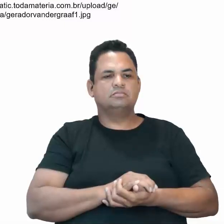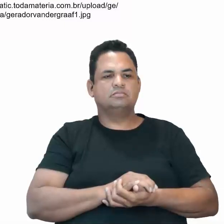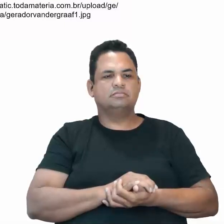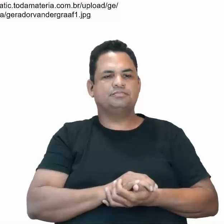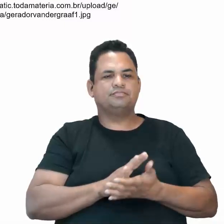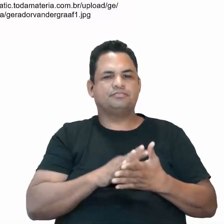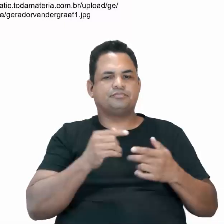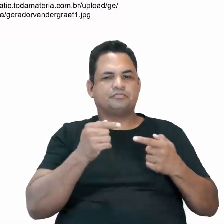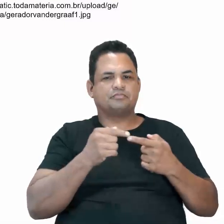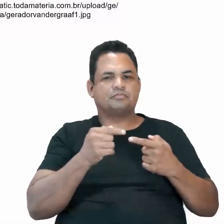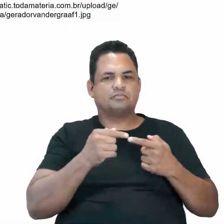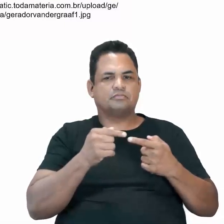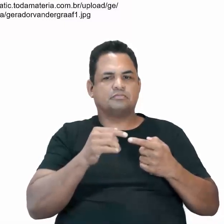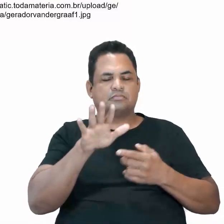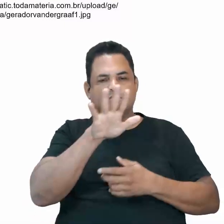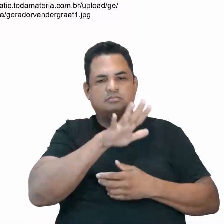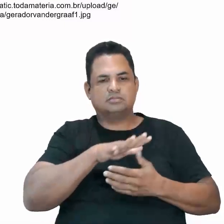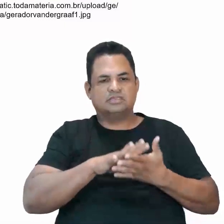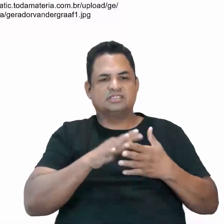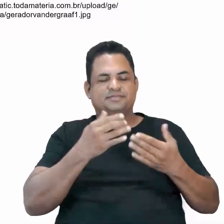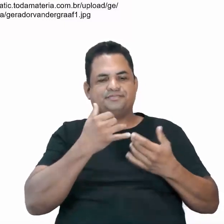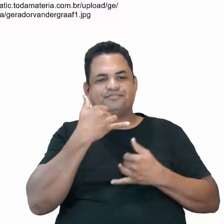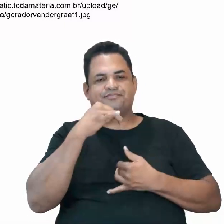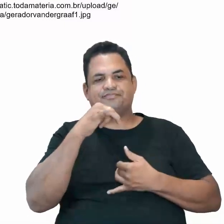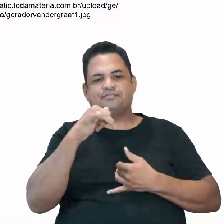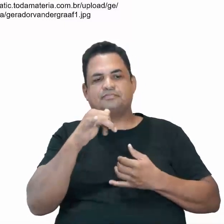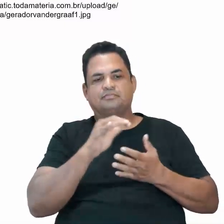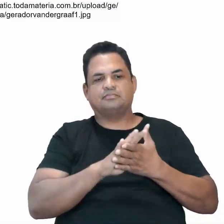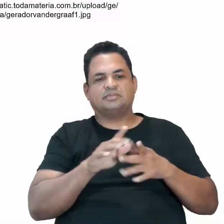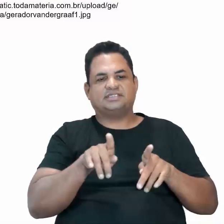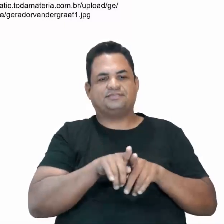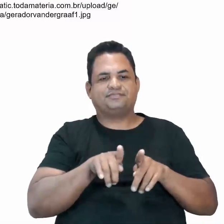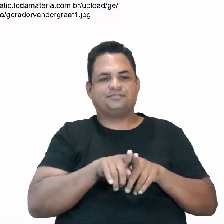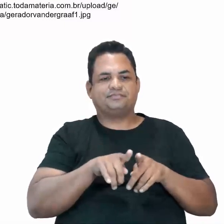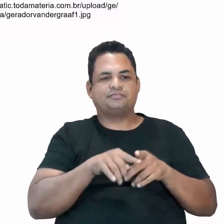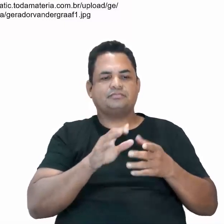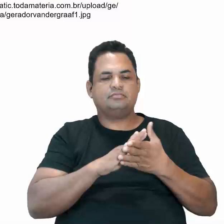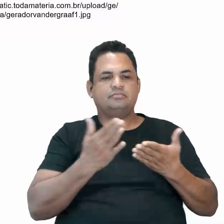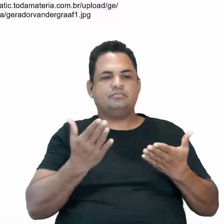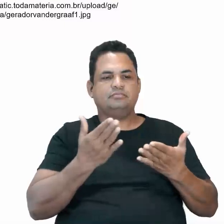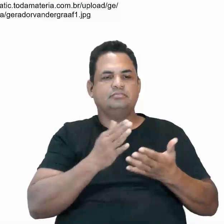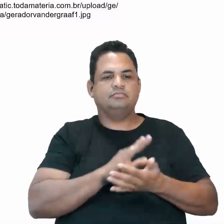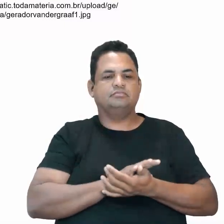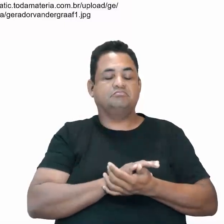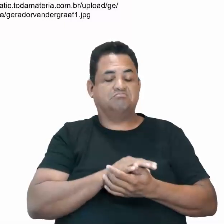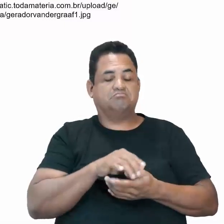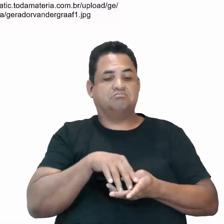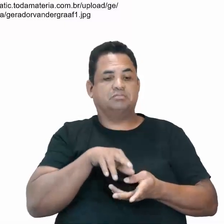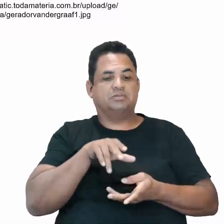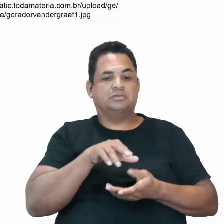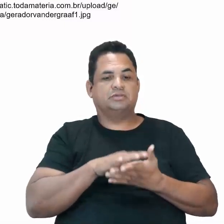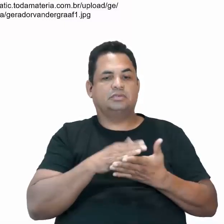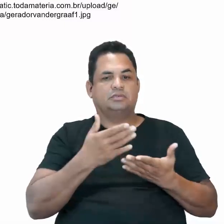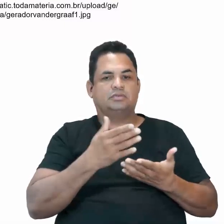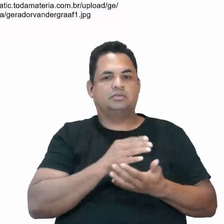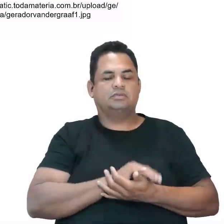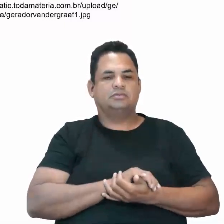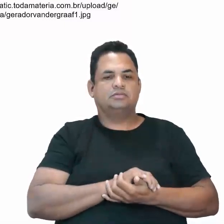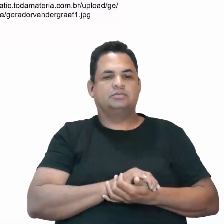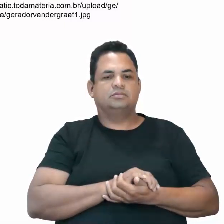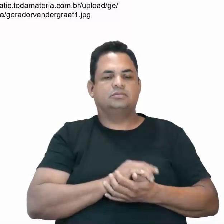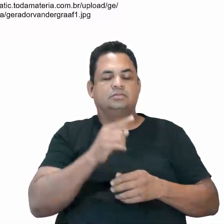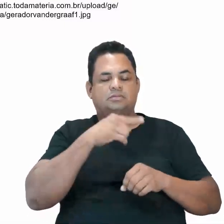em uma esfera condutora eletrizada, também ficou carregada com carga de mesmo sinal da esfera. Por ser de